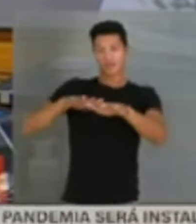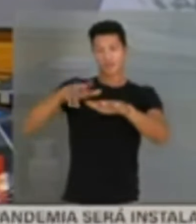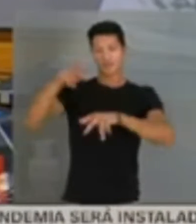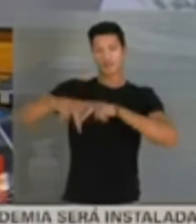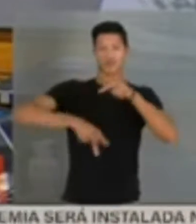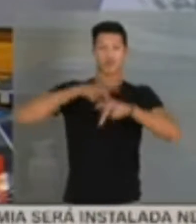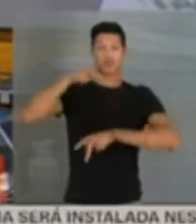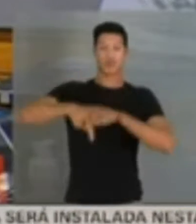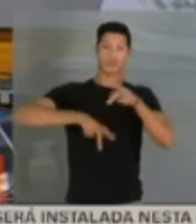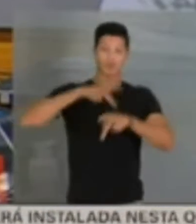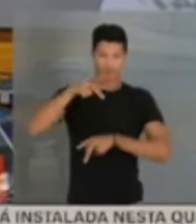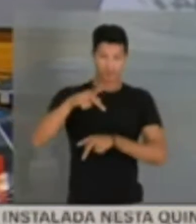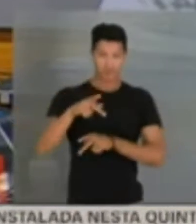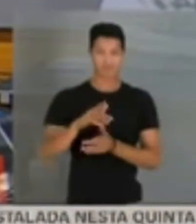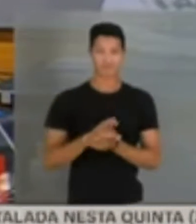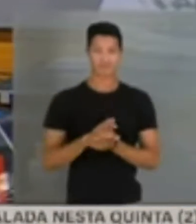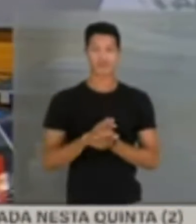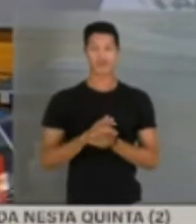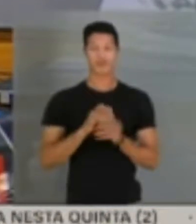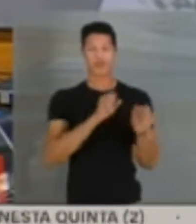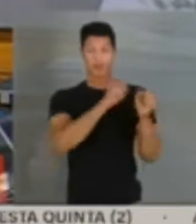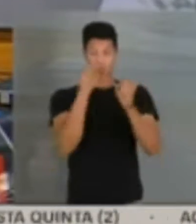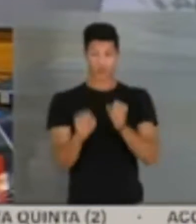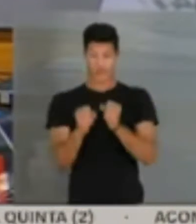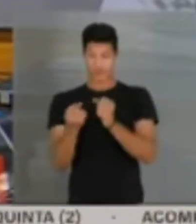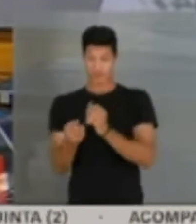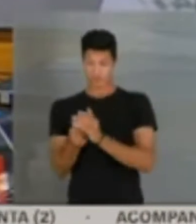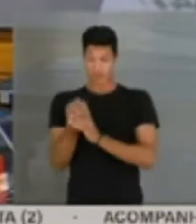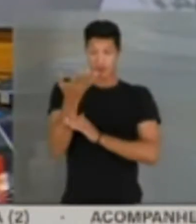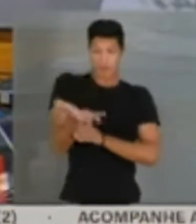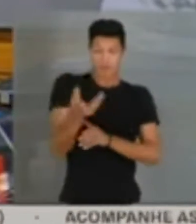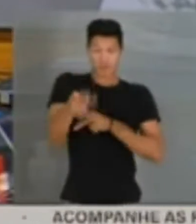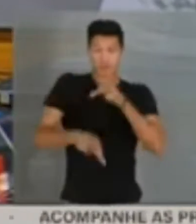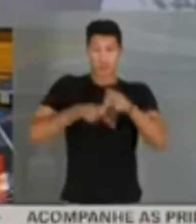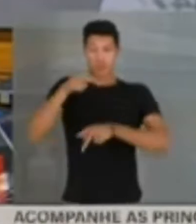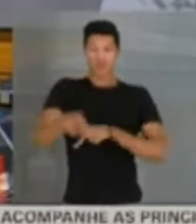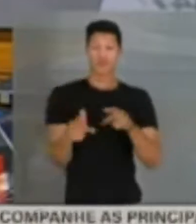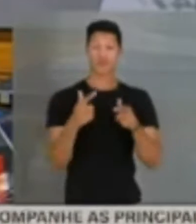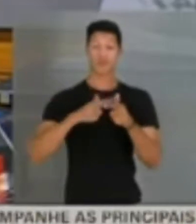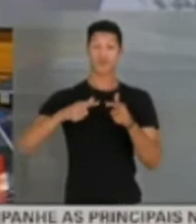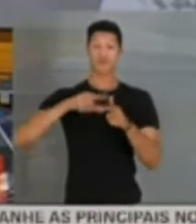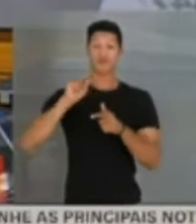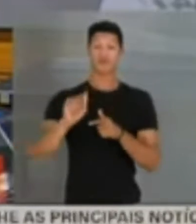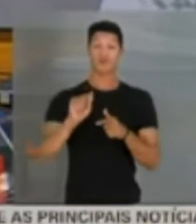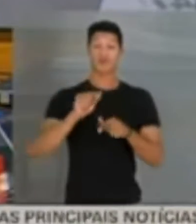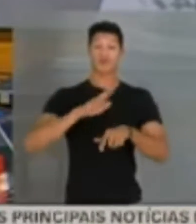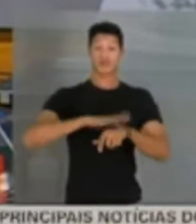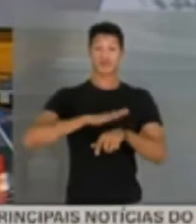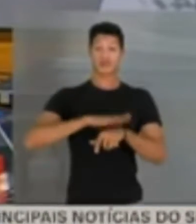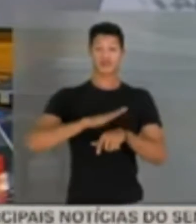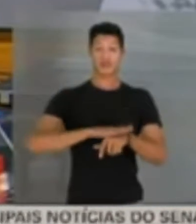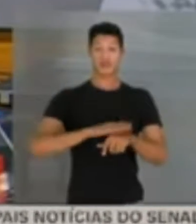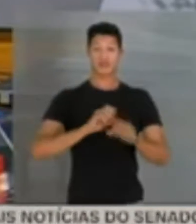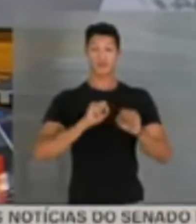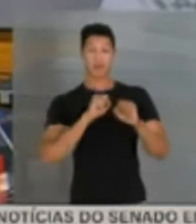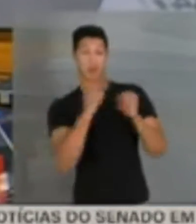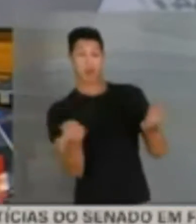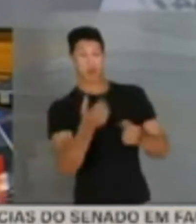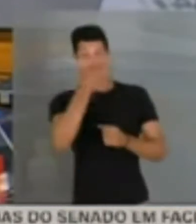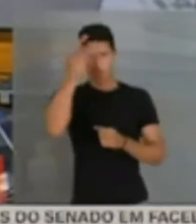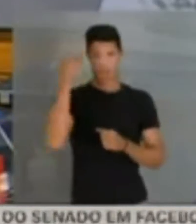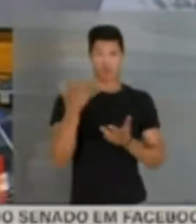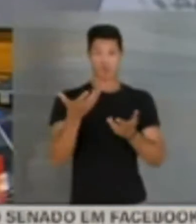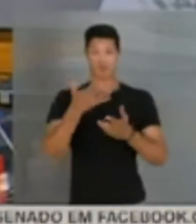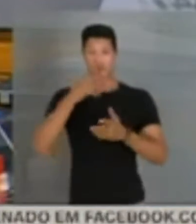nasce do povo. O poder nasce do povo. O problema é que, nesses tempos odiernos, muita